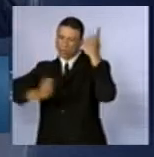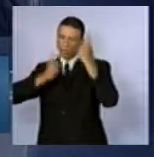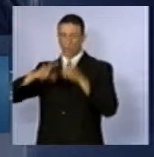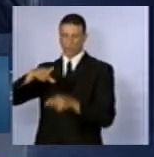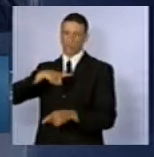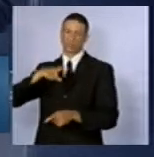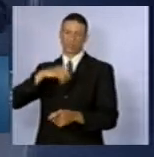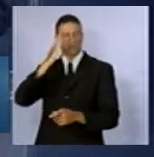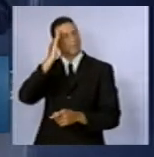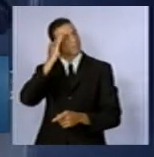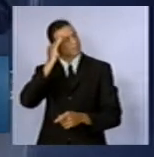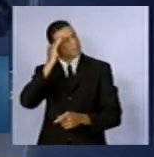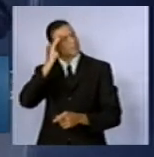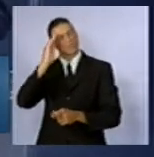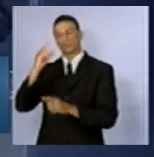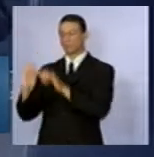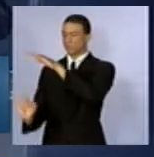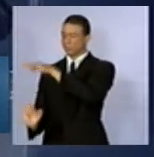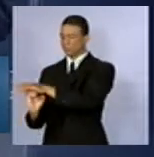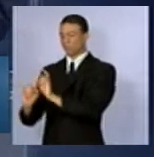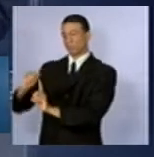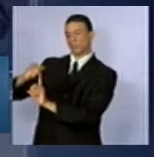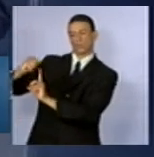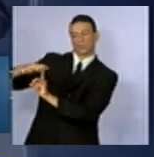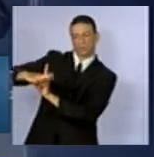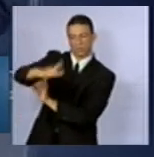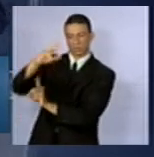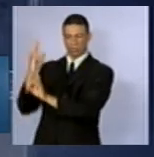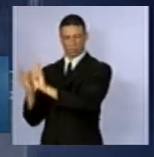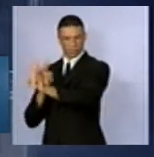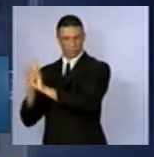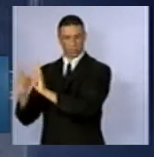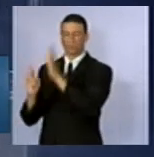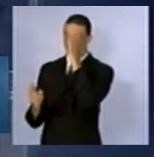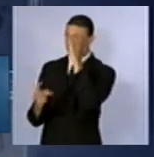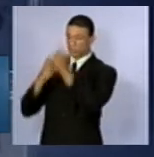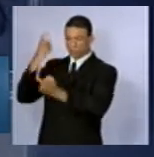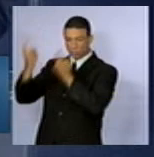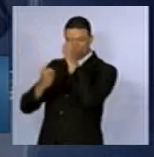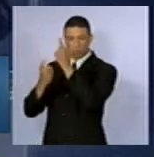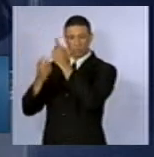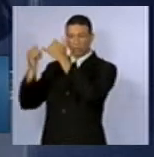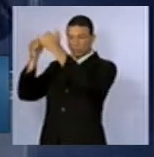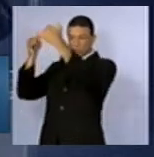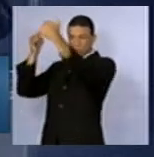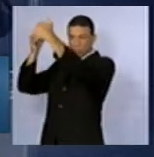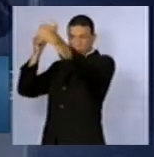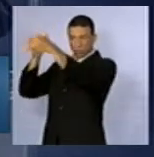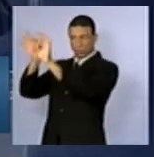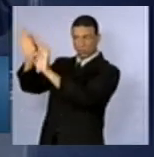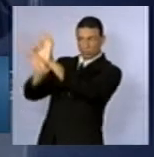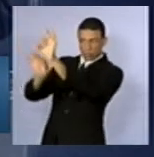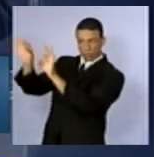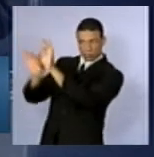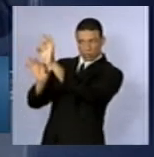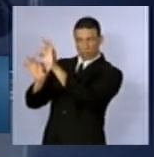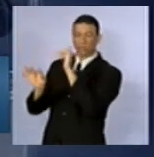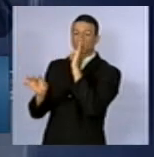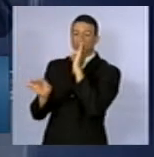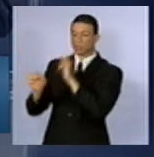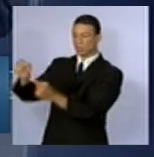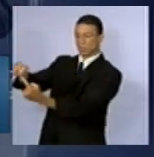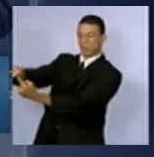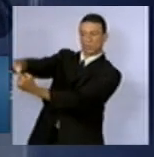preocupação das empresas distribuidoras e transmissoras de fazerem as linhas Até mesmo porque para obter a licença